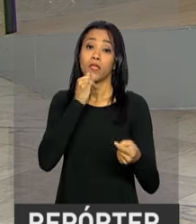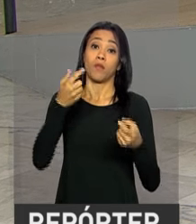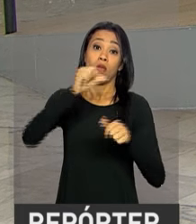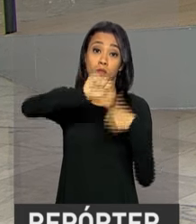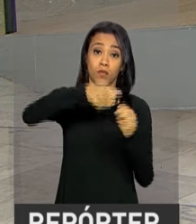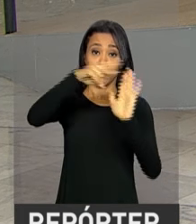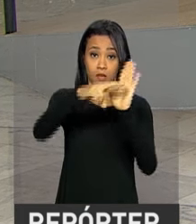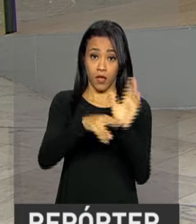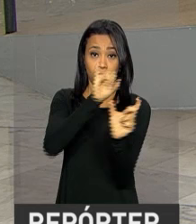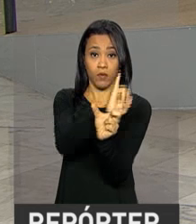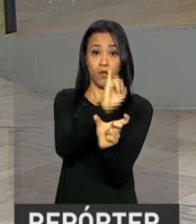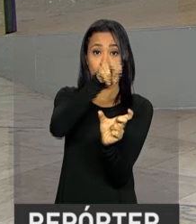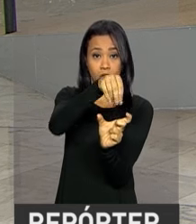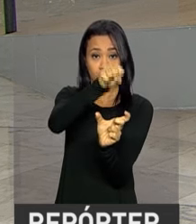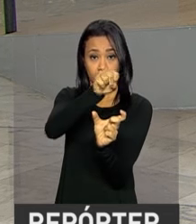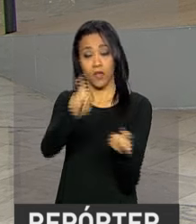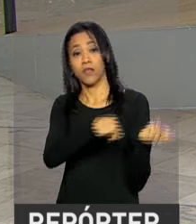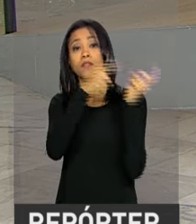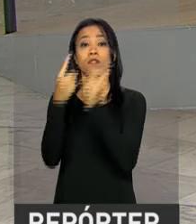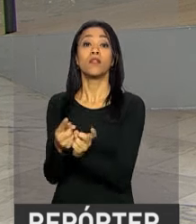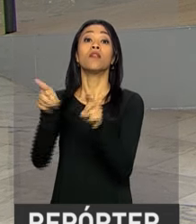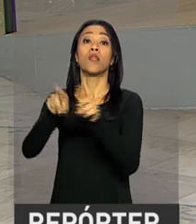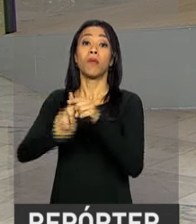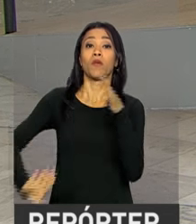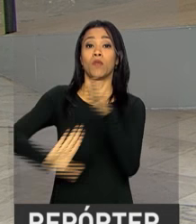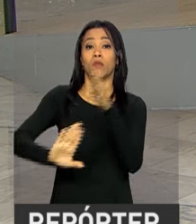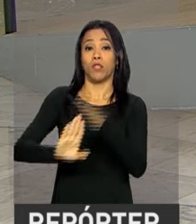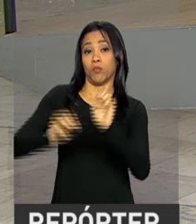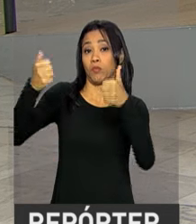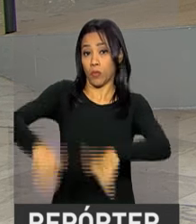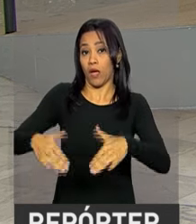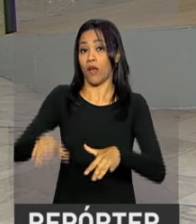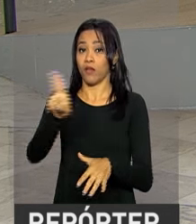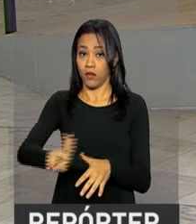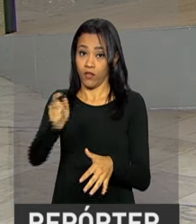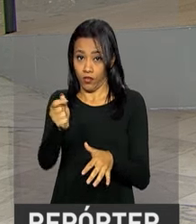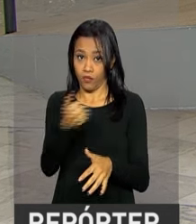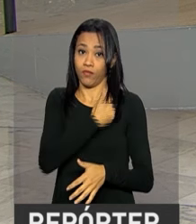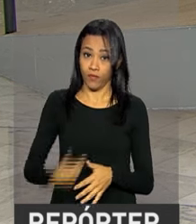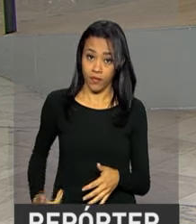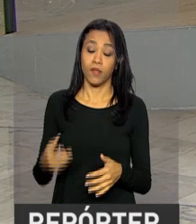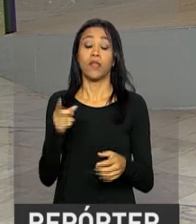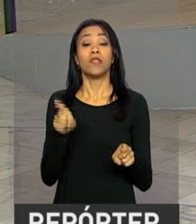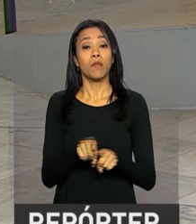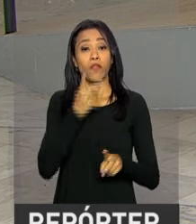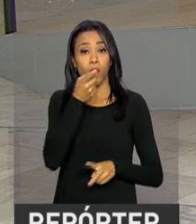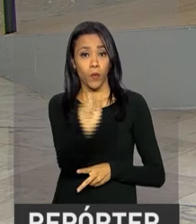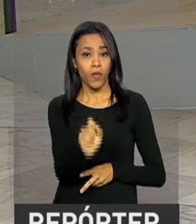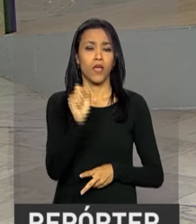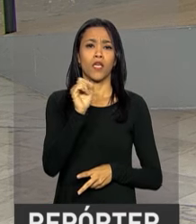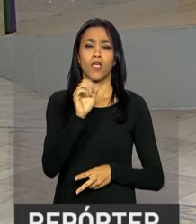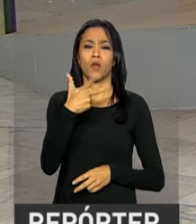Previdência Social e também o teto para os gastos públicos o o presidente em exercício também disse que o